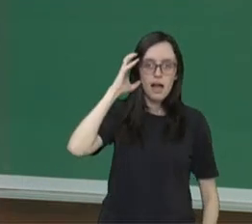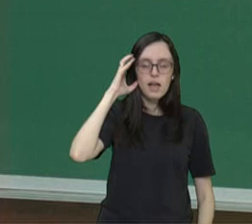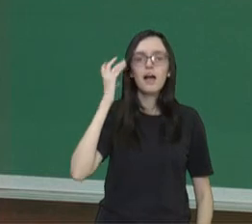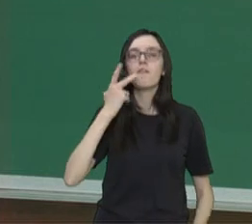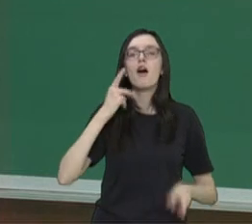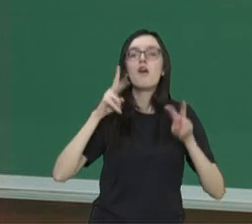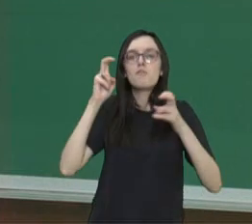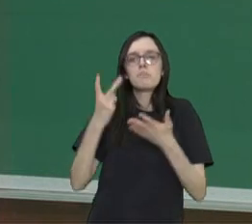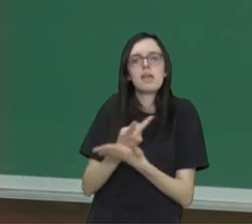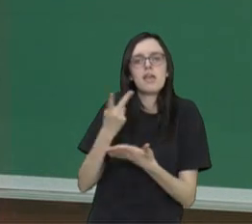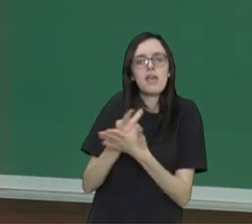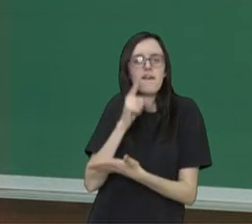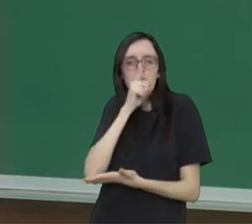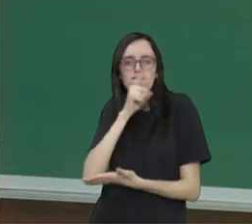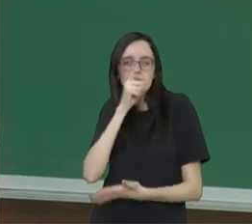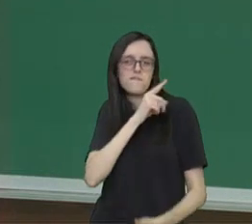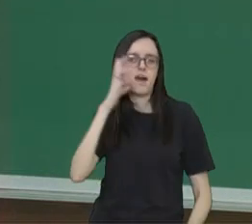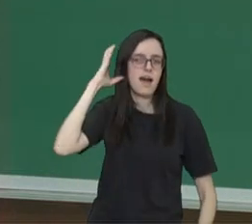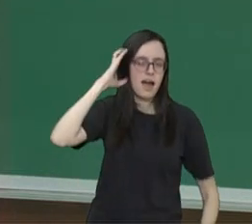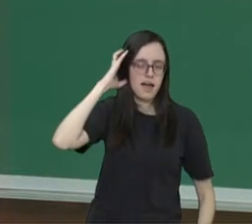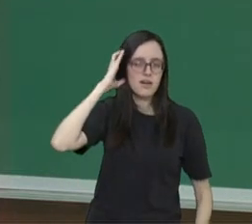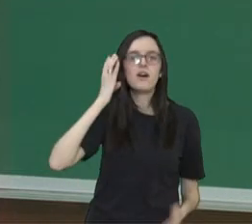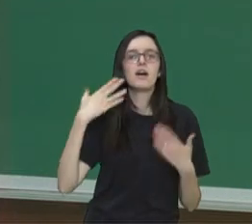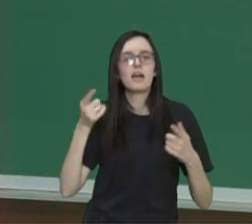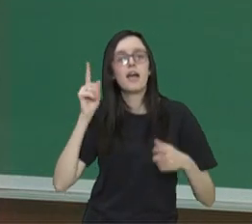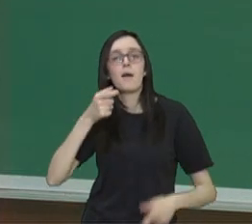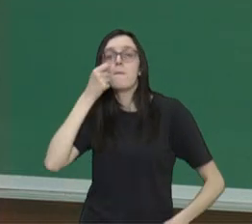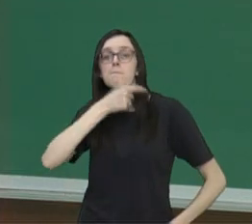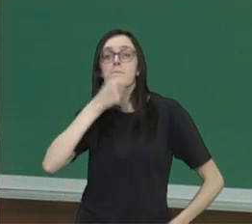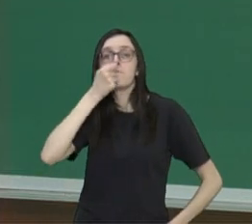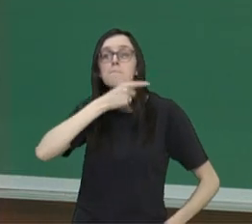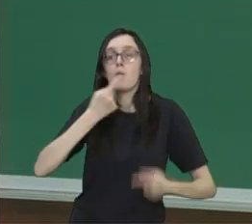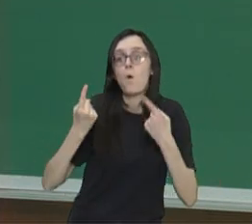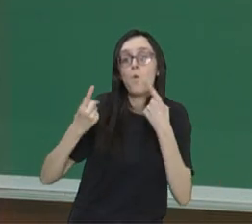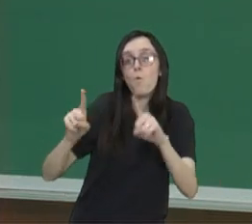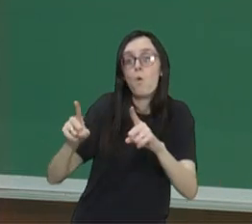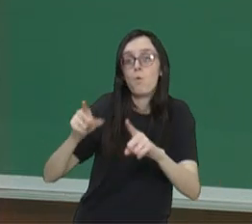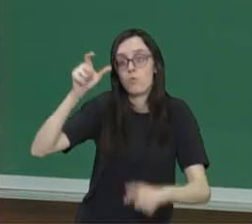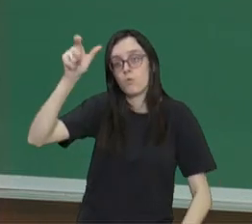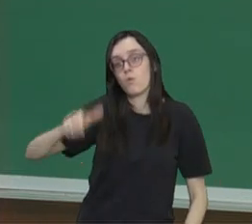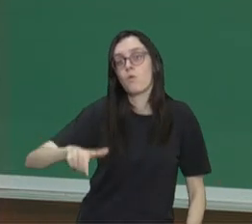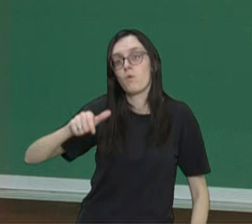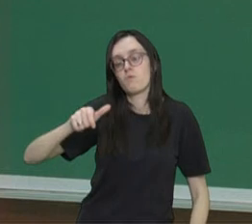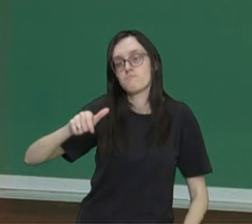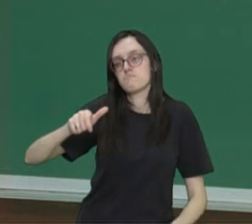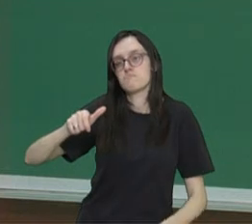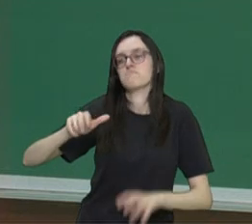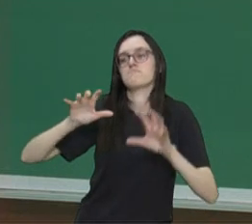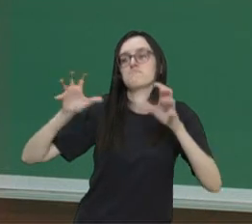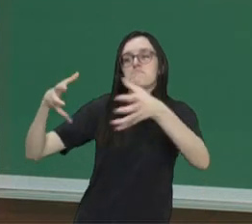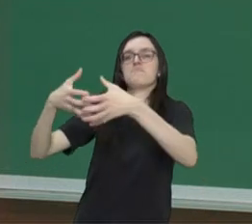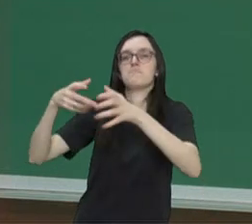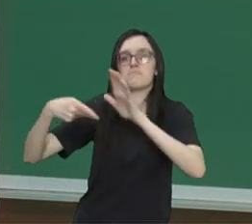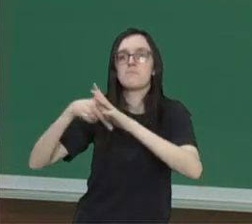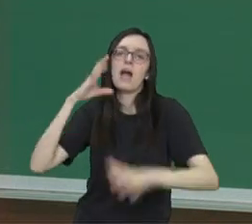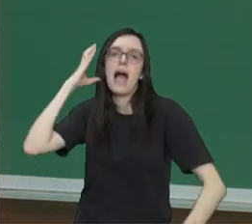dos erros do rádio. Então, era fazer piada com os cantores, com os apresentadores, com o próprio